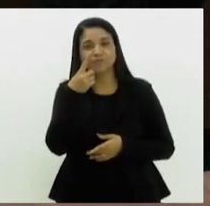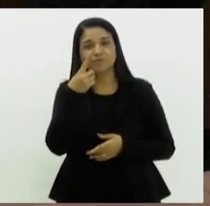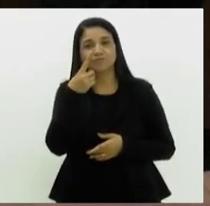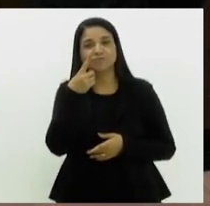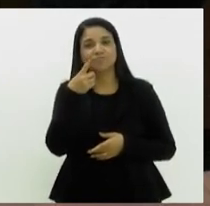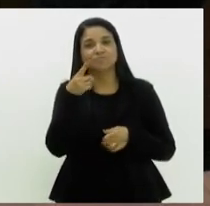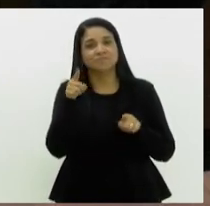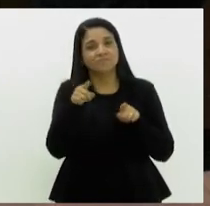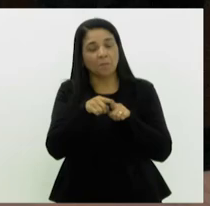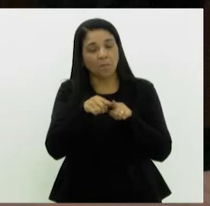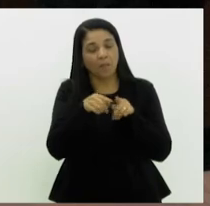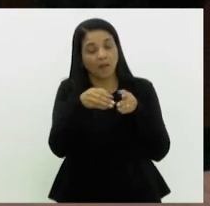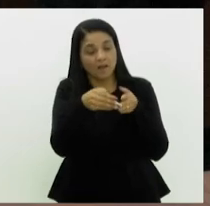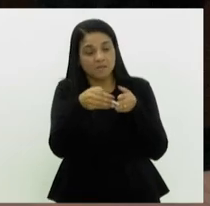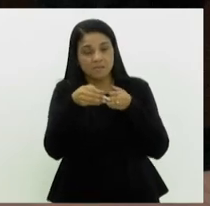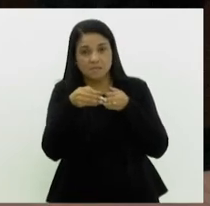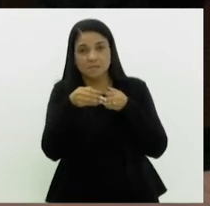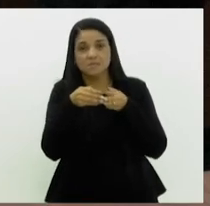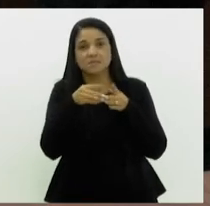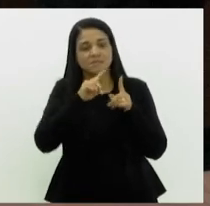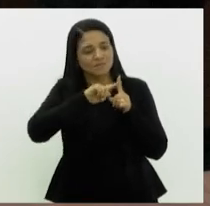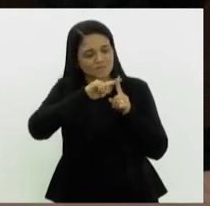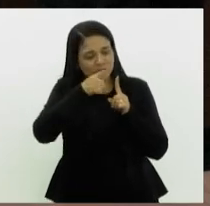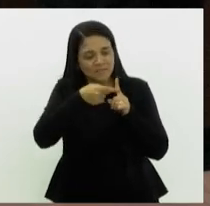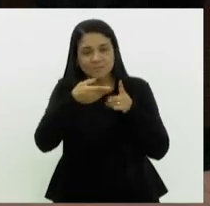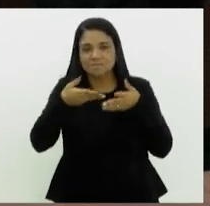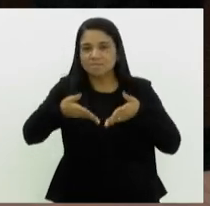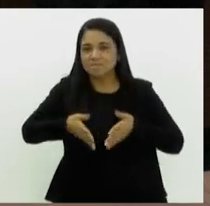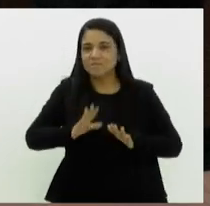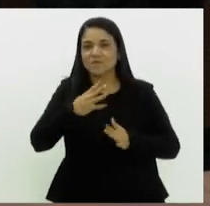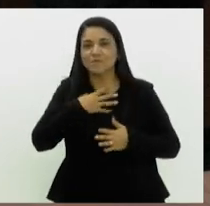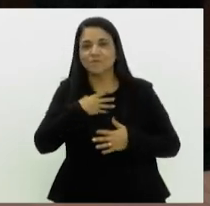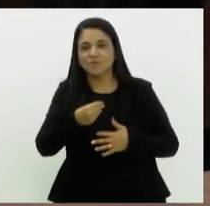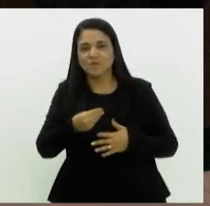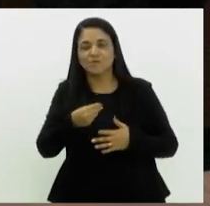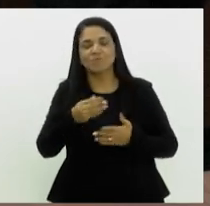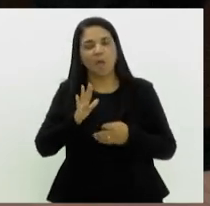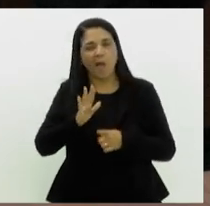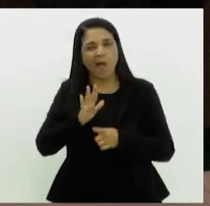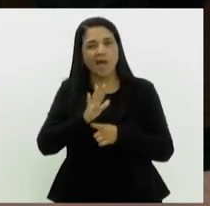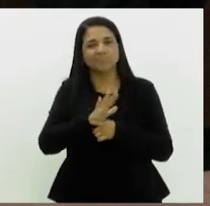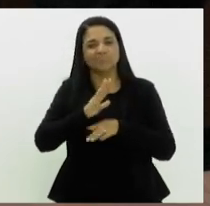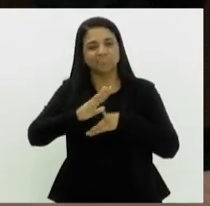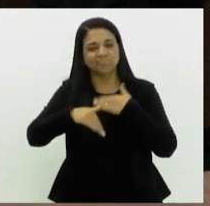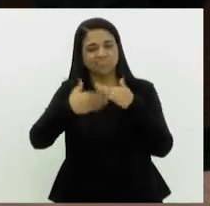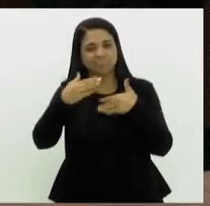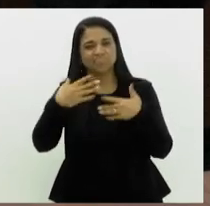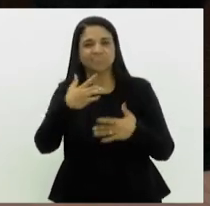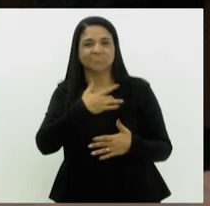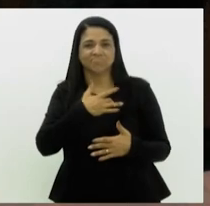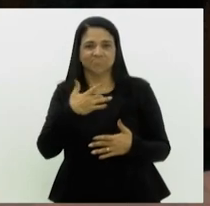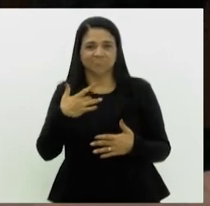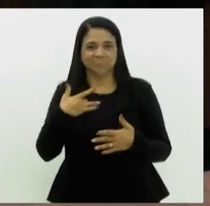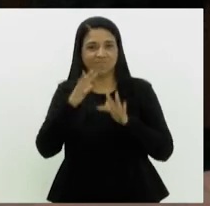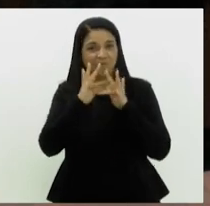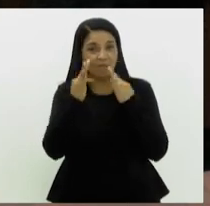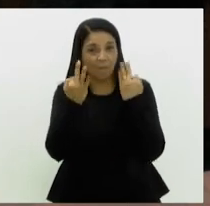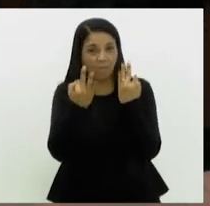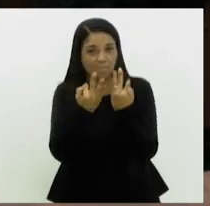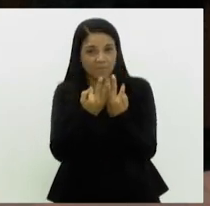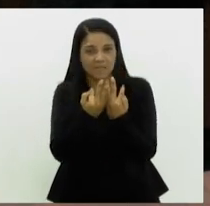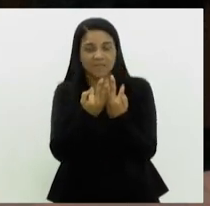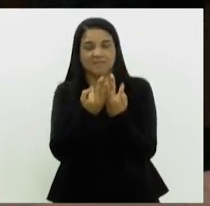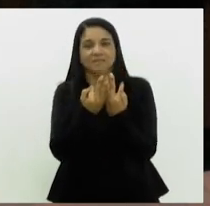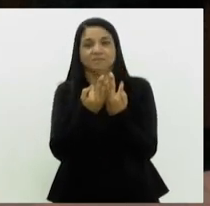vida dos seus filhos, né? E contribuindo para o desenvolvimento saudável da família, visto que é, na família, o